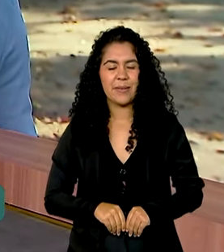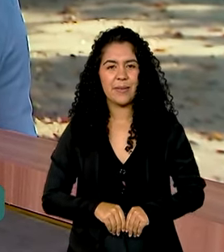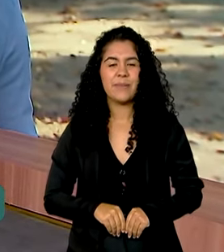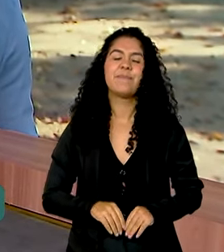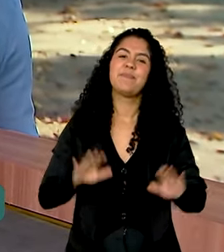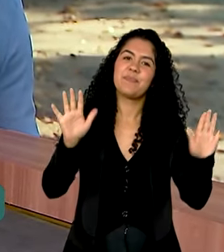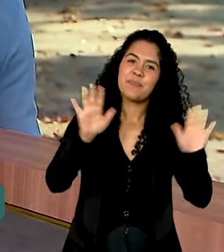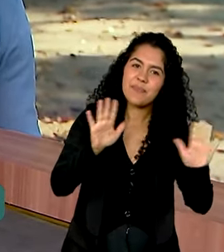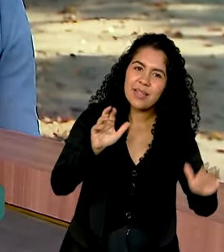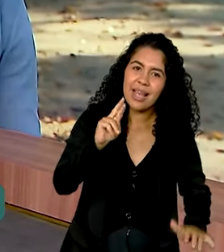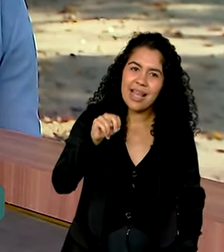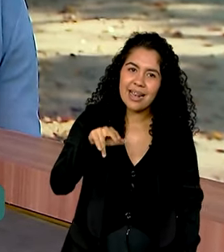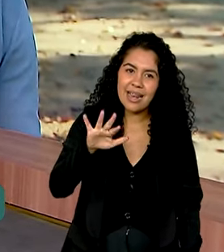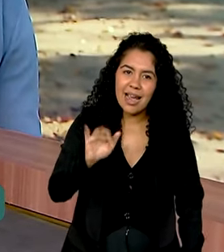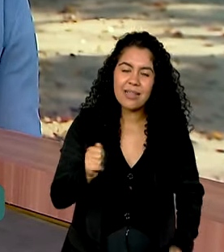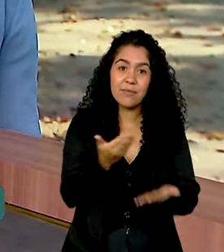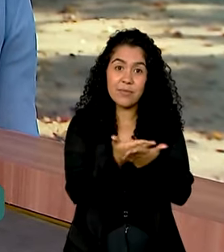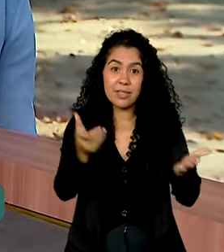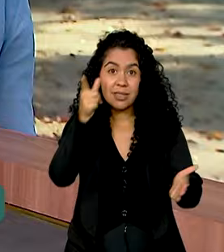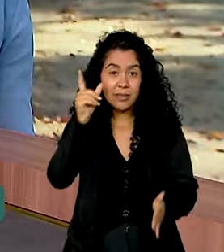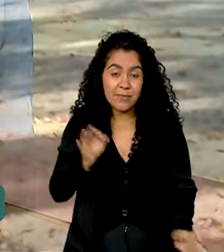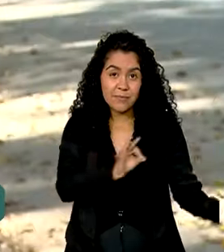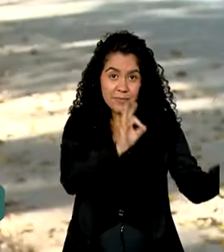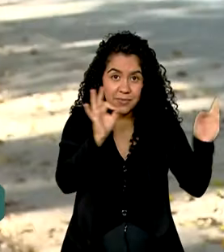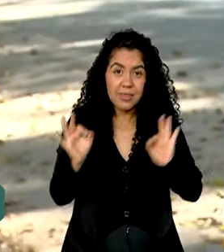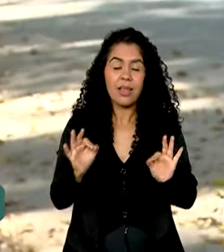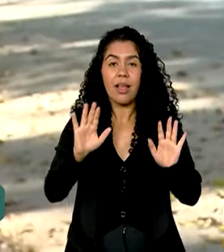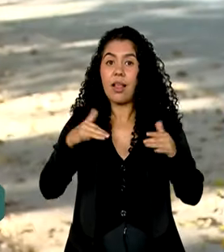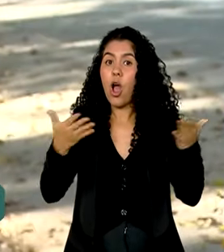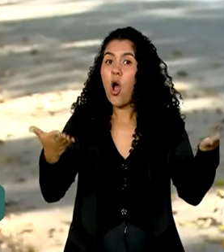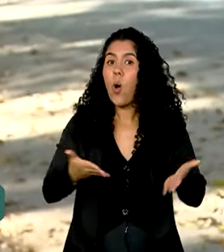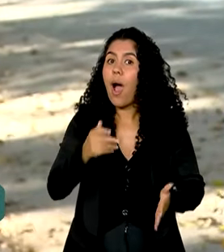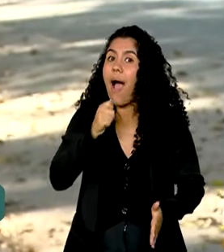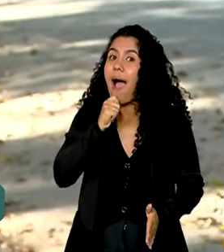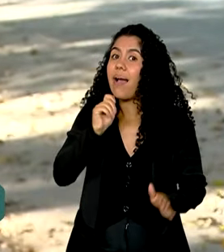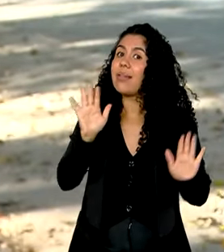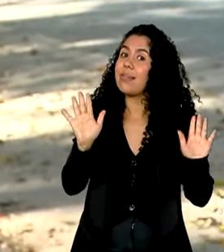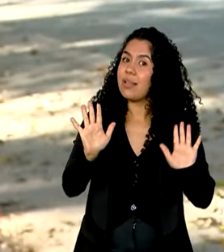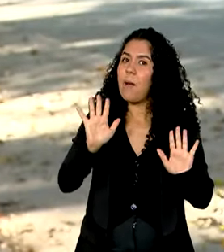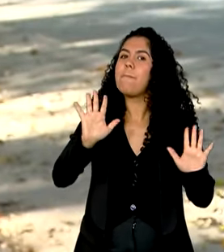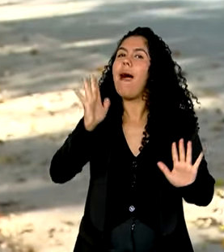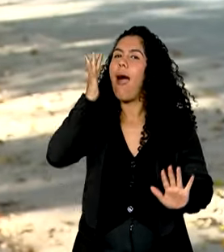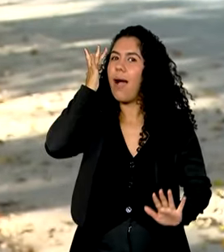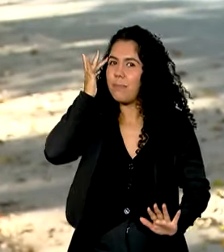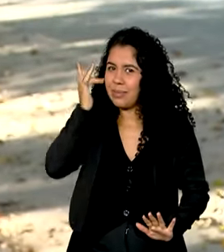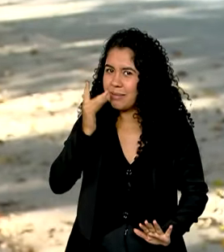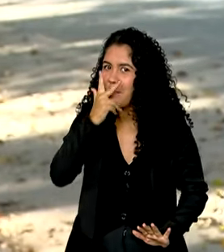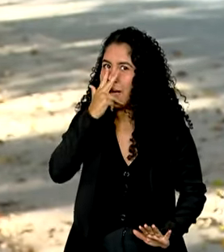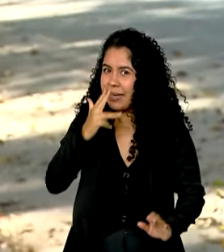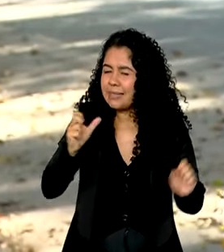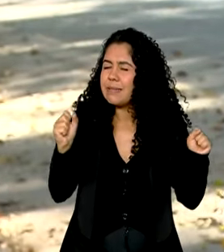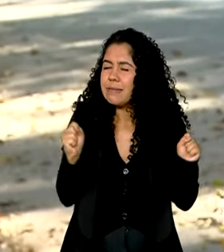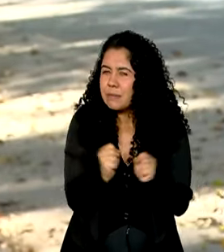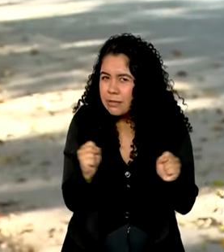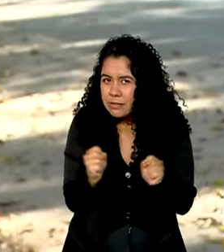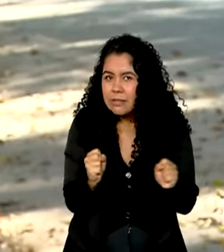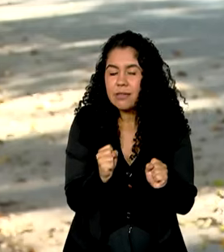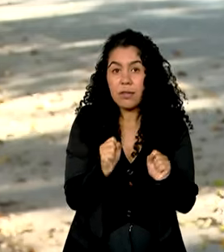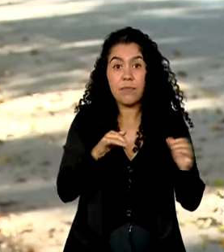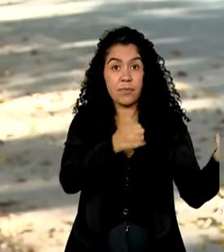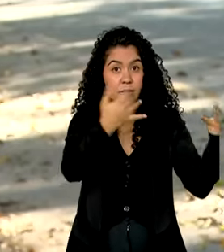Oi, Renata. Bom dia a você, bom dia a todos. Olha, hoje ainda não, mas parece que chega amanhã por aqui, viu? Agora, falando